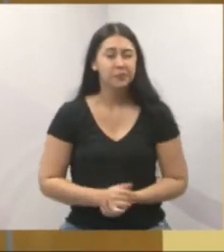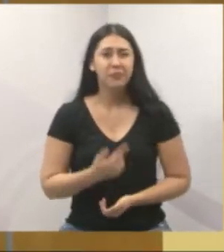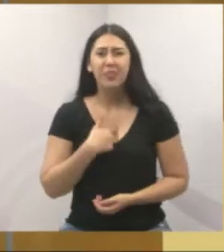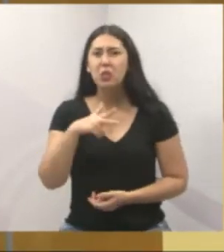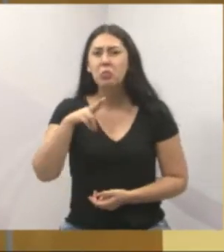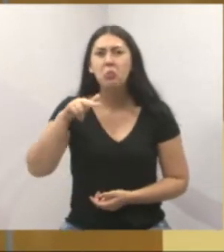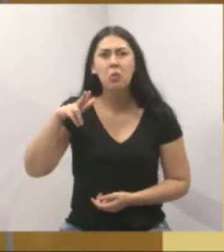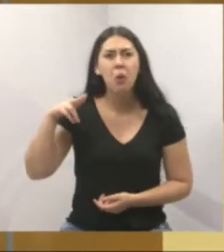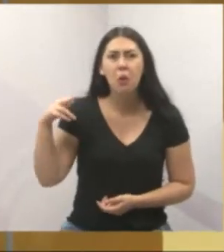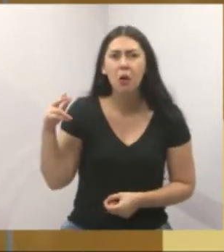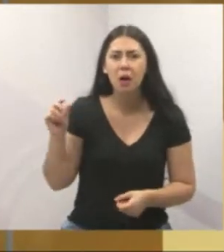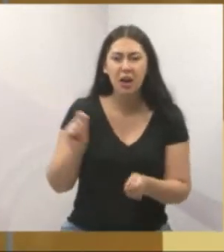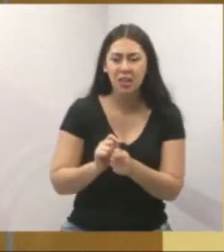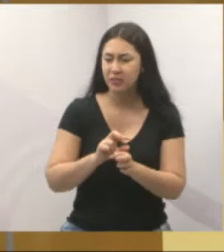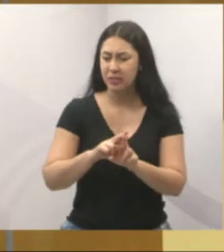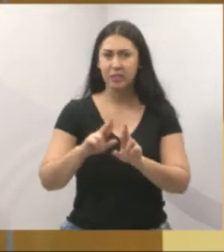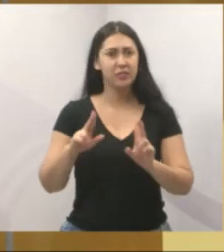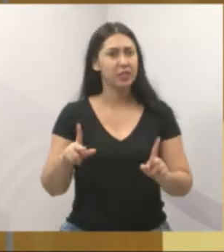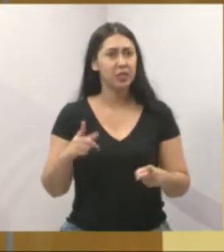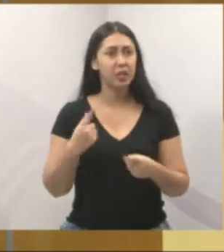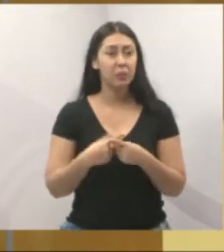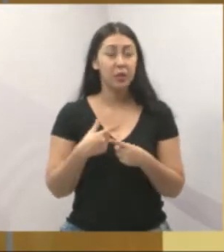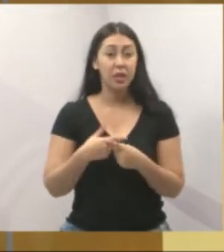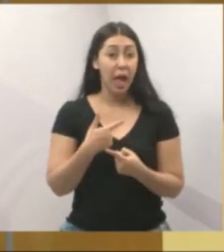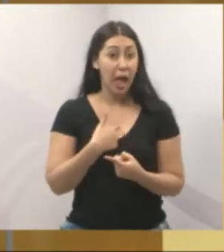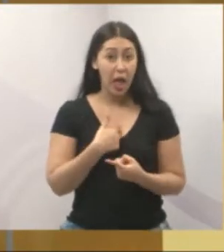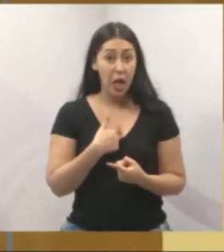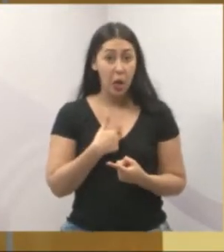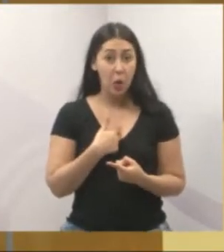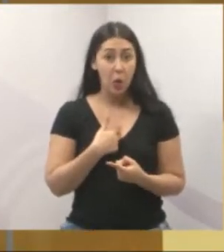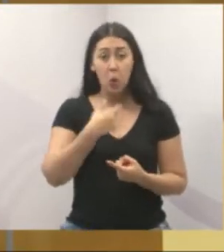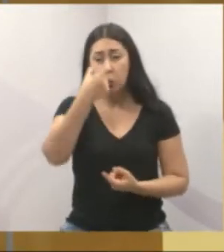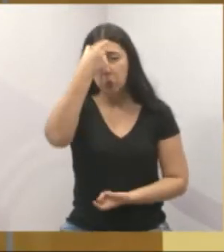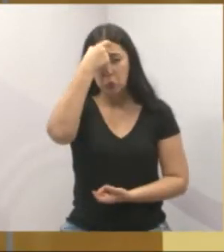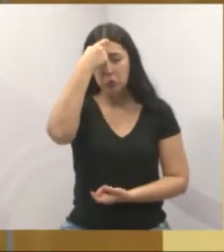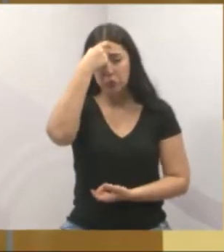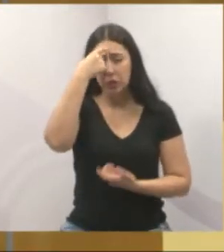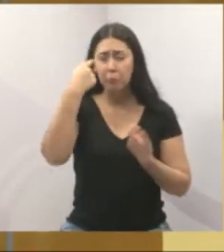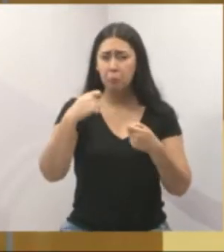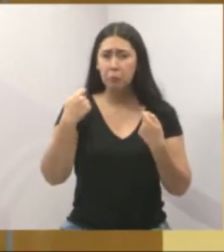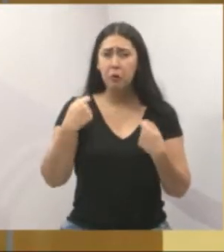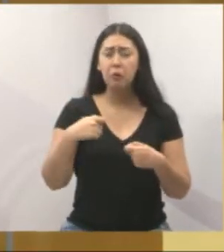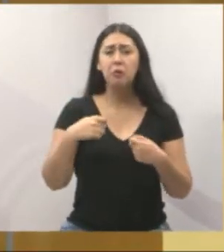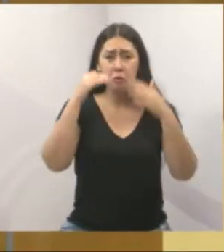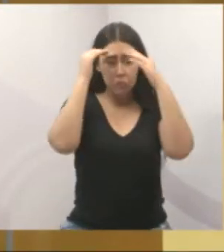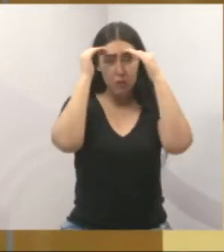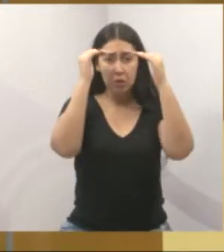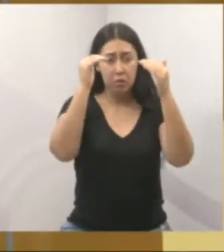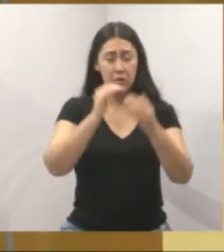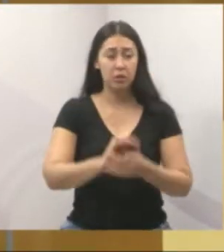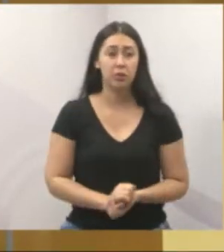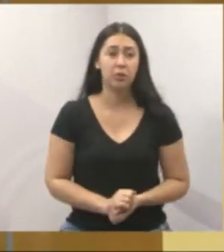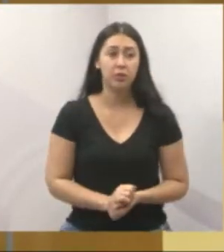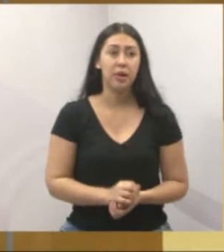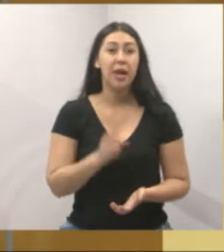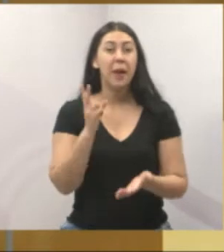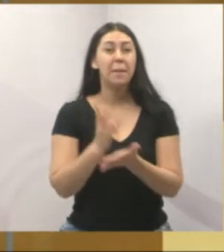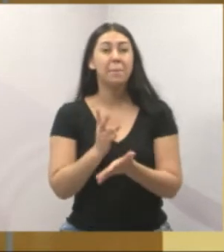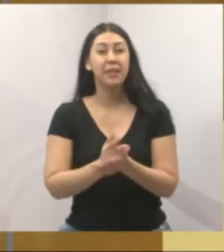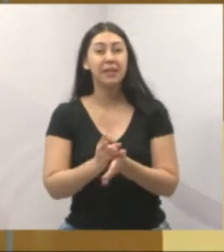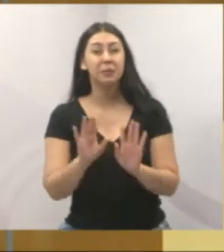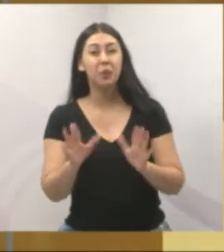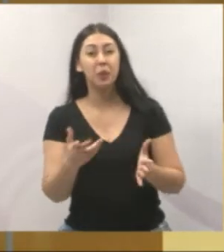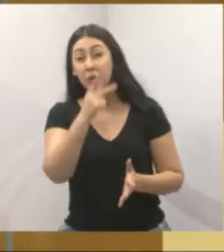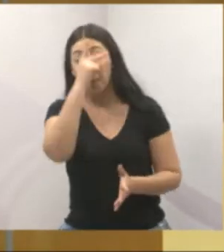eu ia poder fazer diferente, porque eu não posso trair a minha consciência. Ainda que alguns militantes do meu